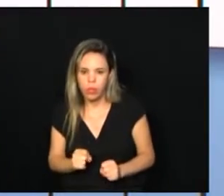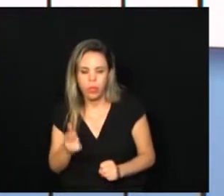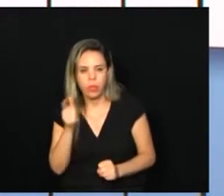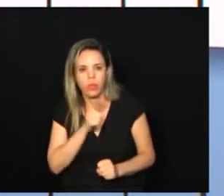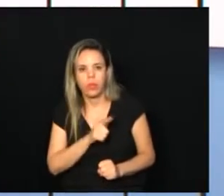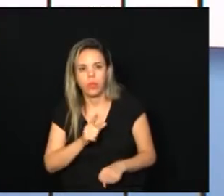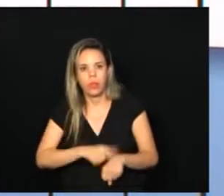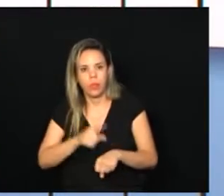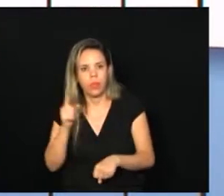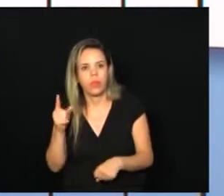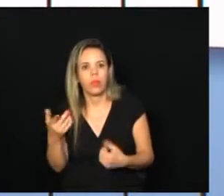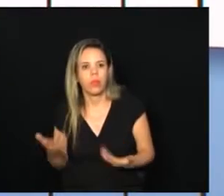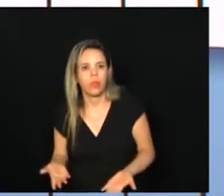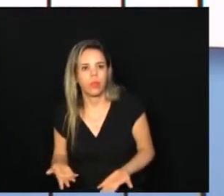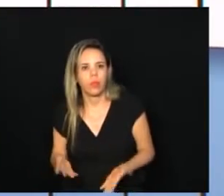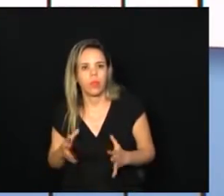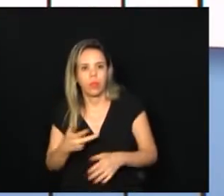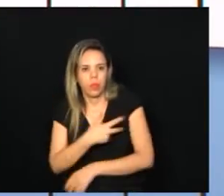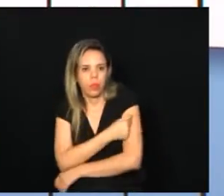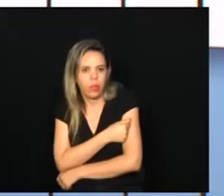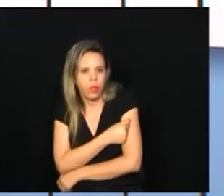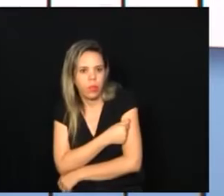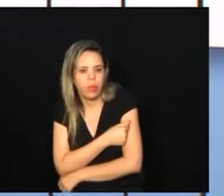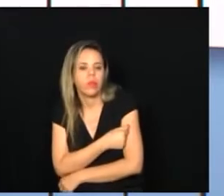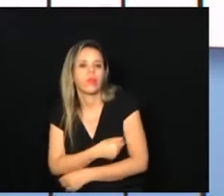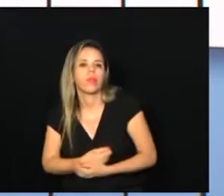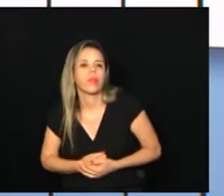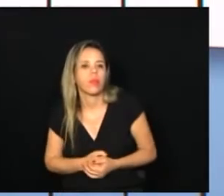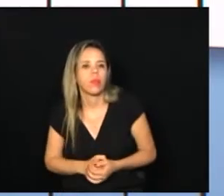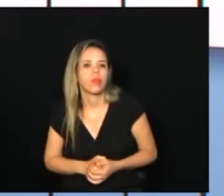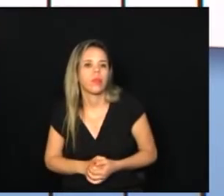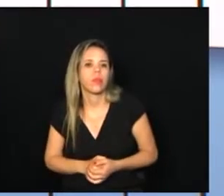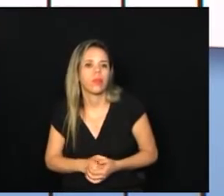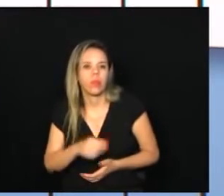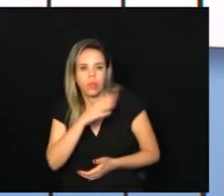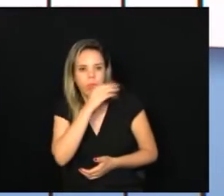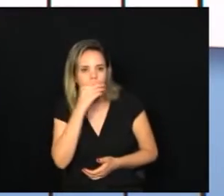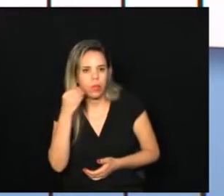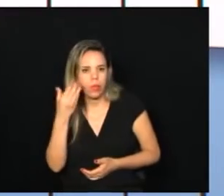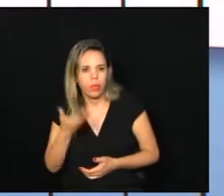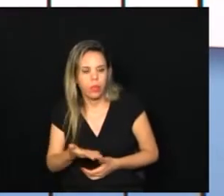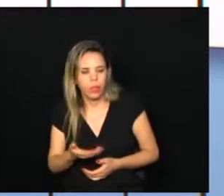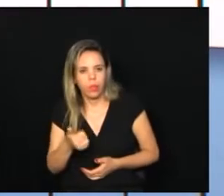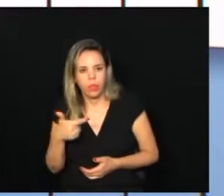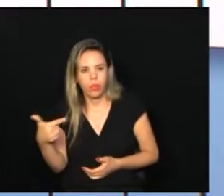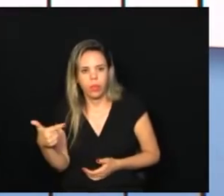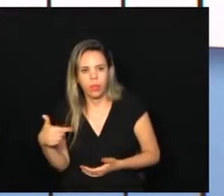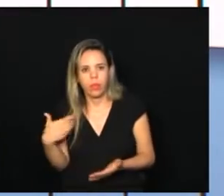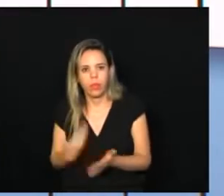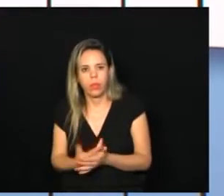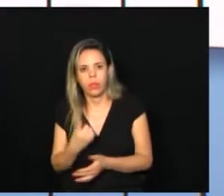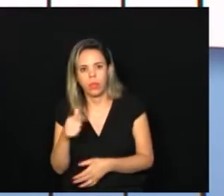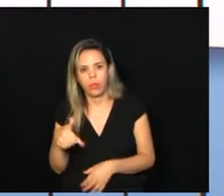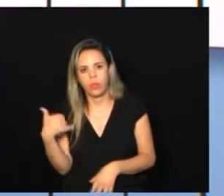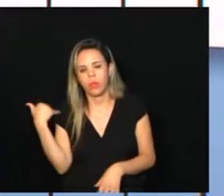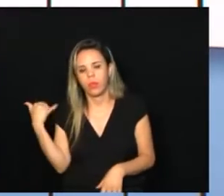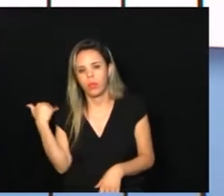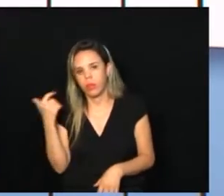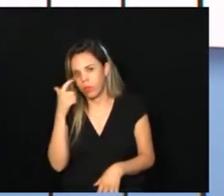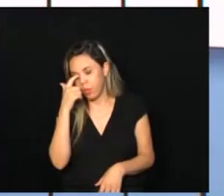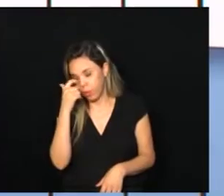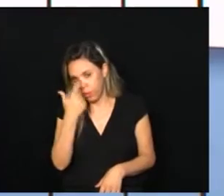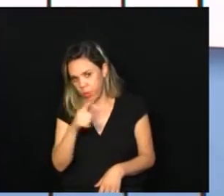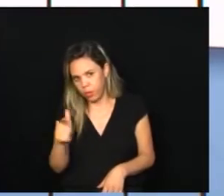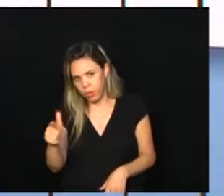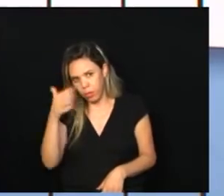ali na hora para tomar essa dose. E para os adolescentes de 12 a 17 anos que